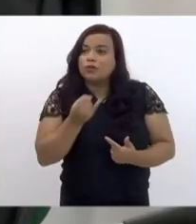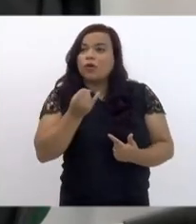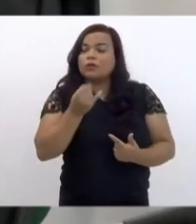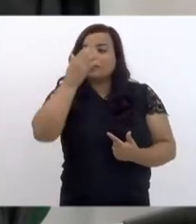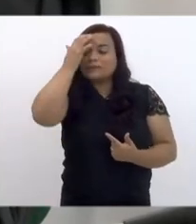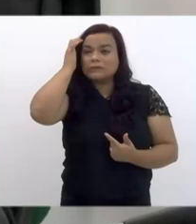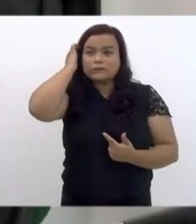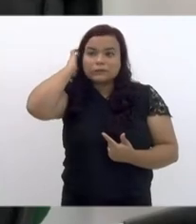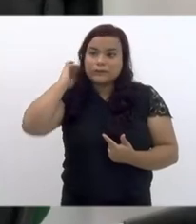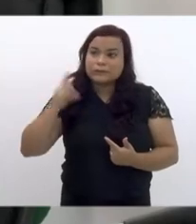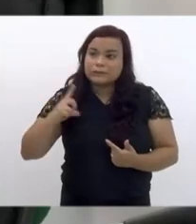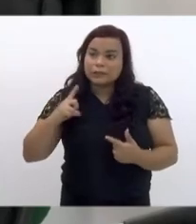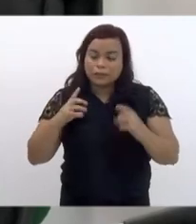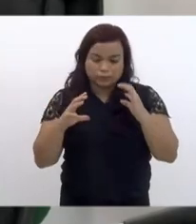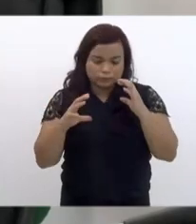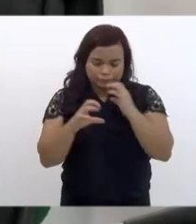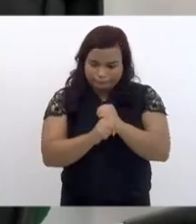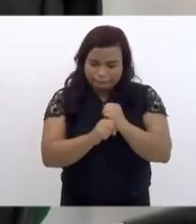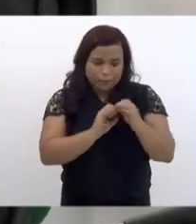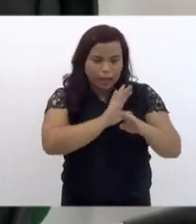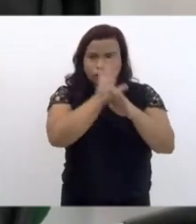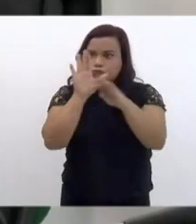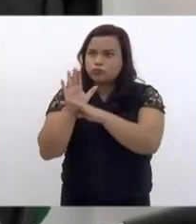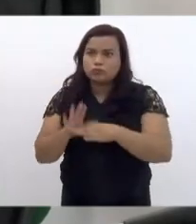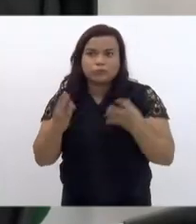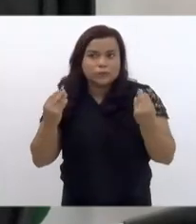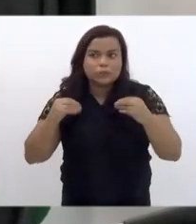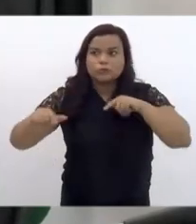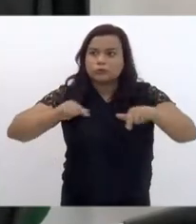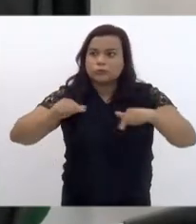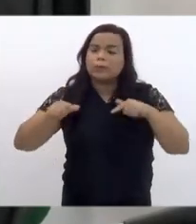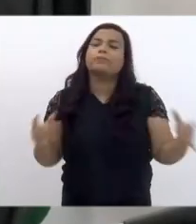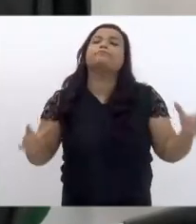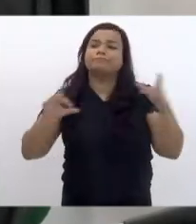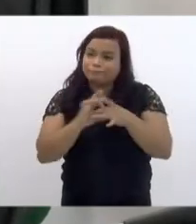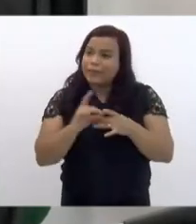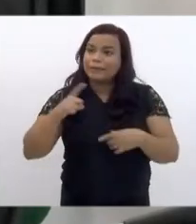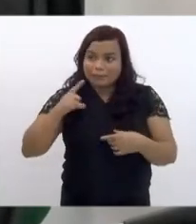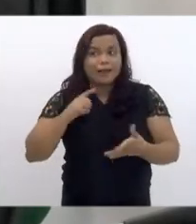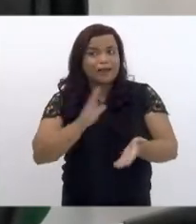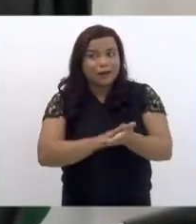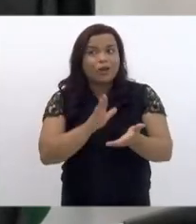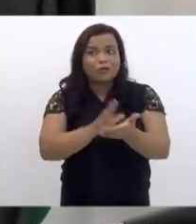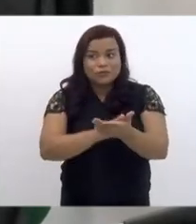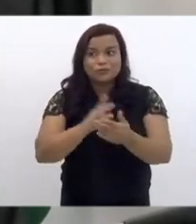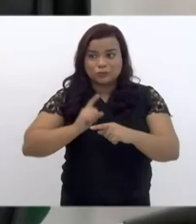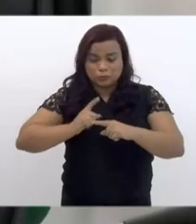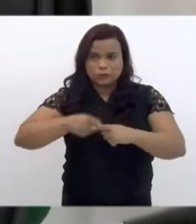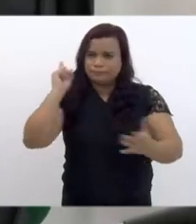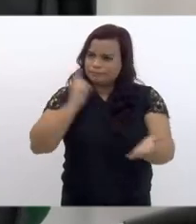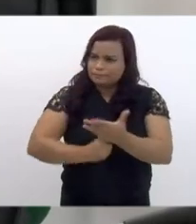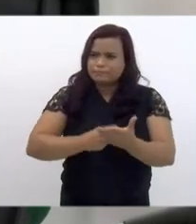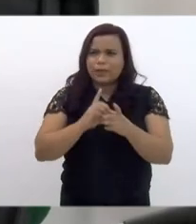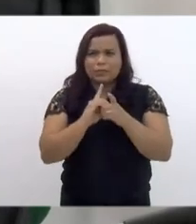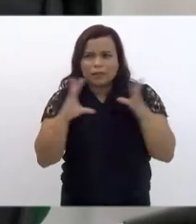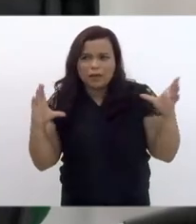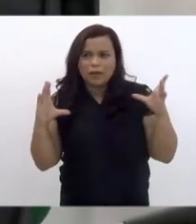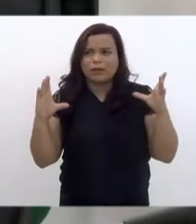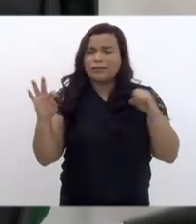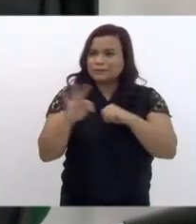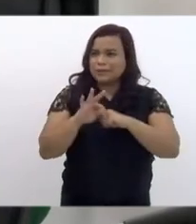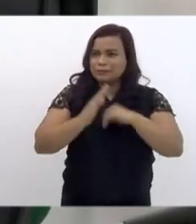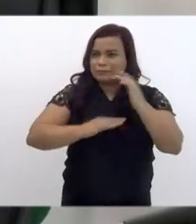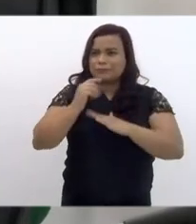no todo, ela tem sido muito, graças a esse trabalho conjunto, muito elogiada pela tecnicidade, o compromisso, democracia,